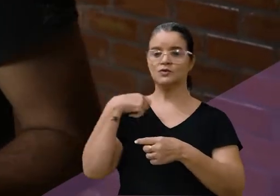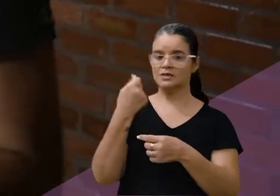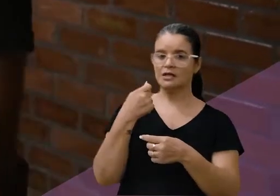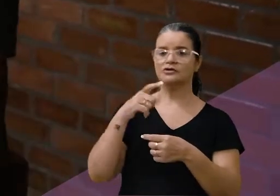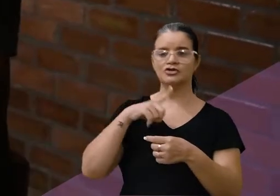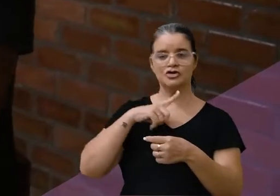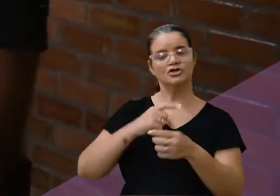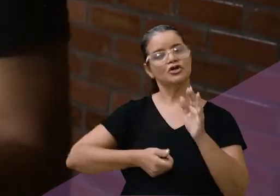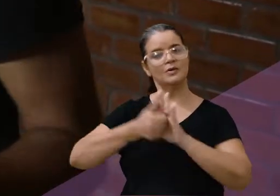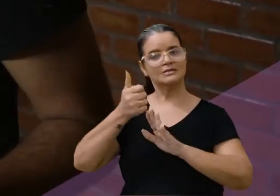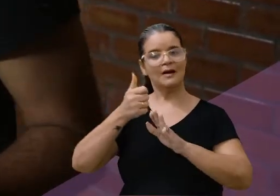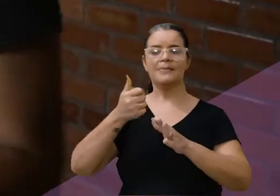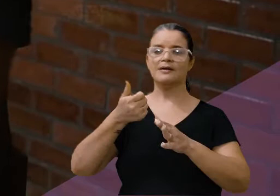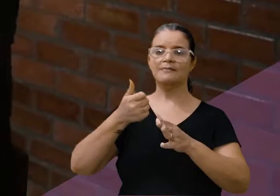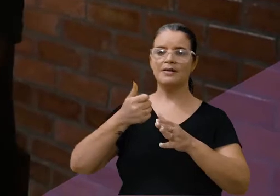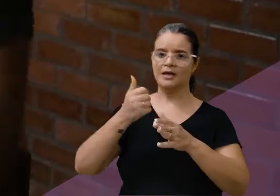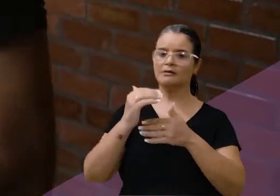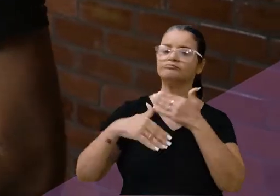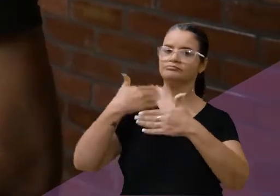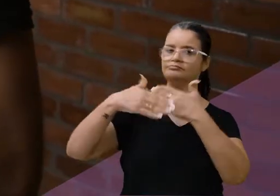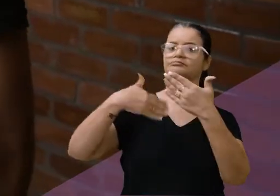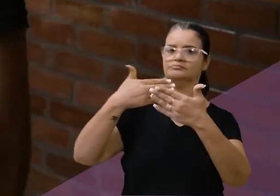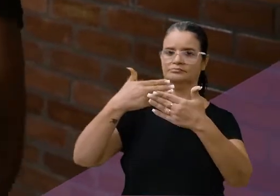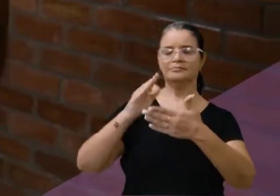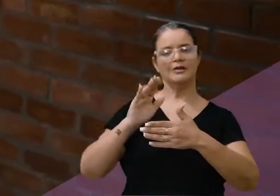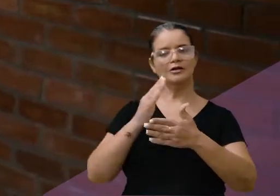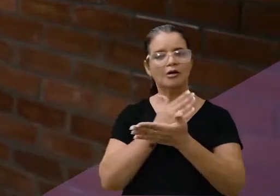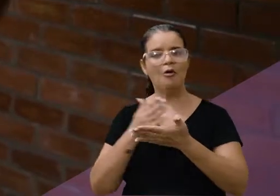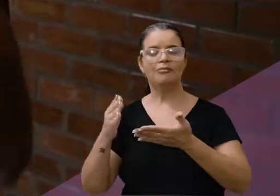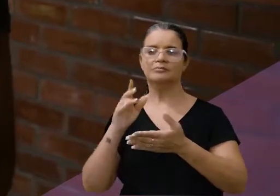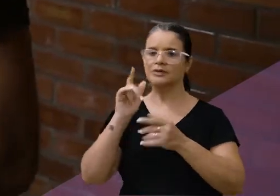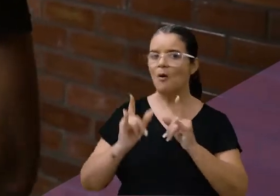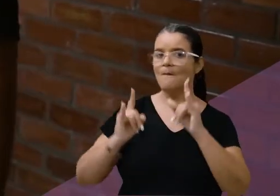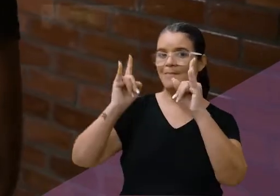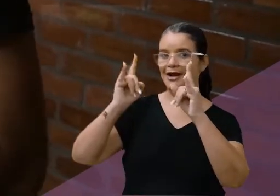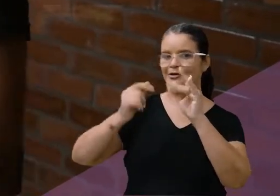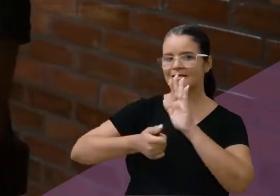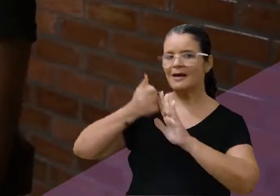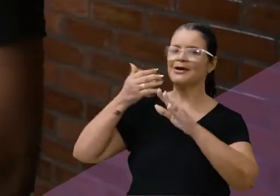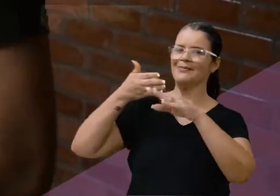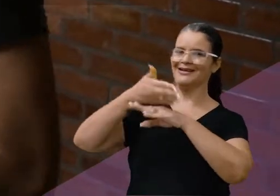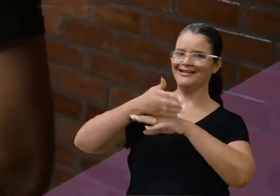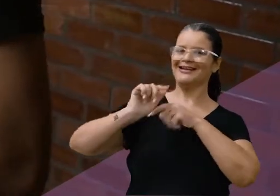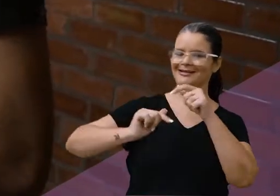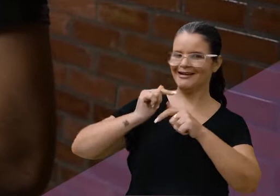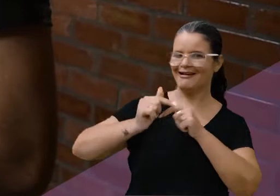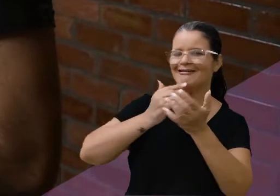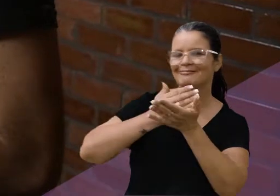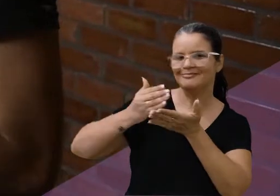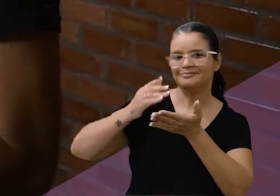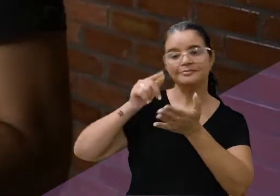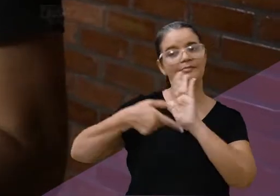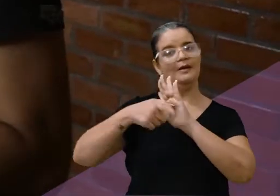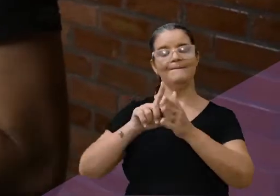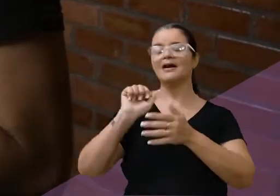estão nesse primeiro andar, né, assim, por se dizer, de um prédio, que é essa primeira entrada na carreira, né? Então, assim,